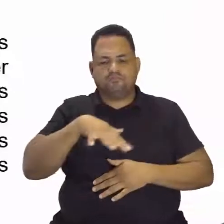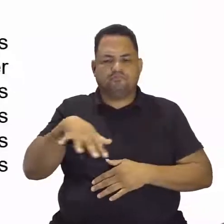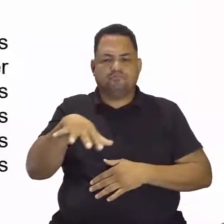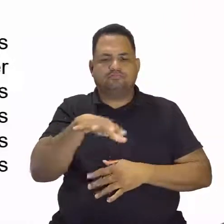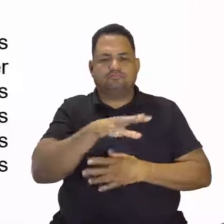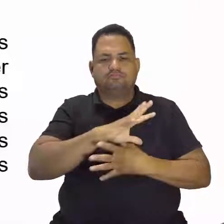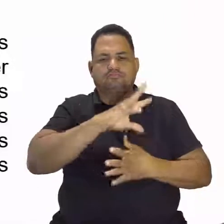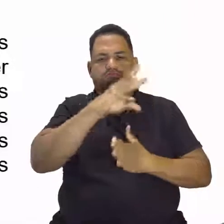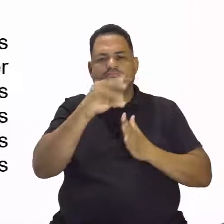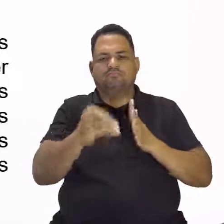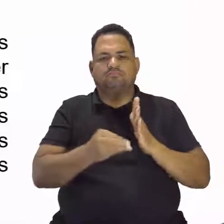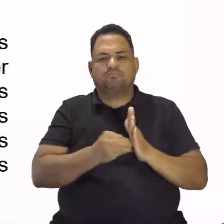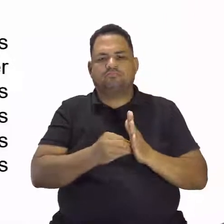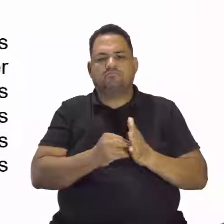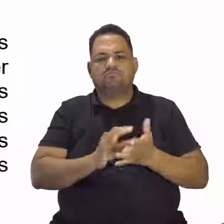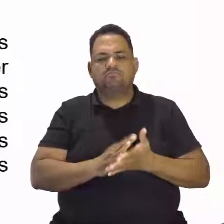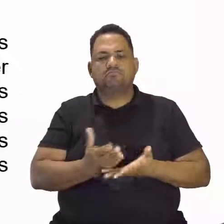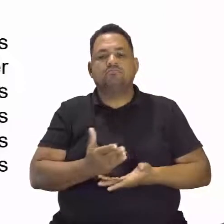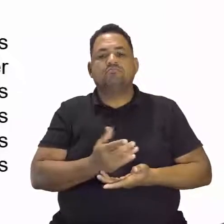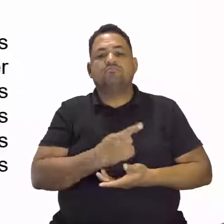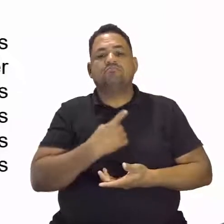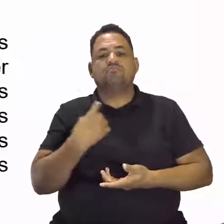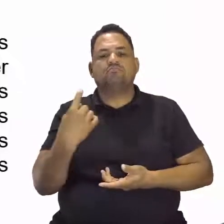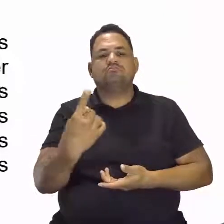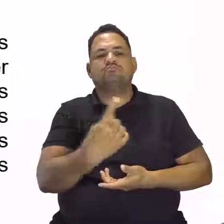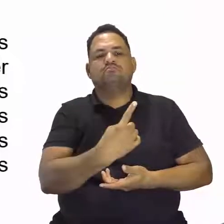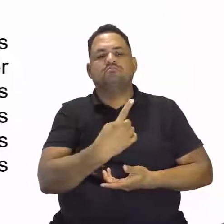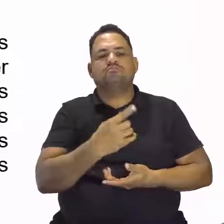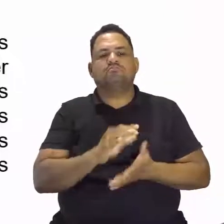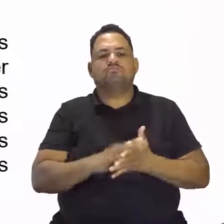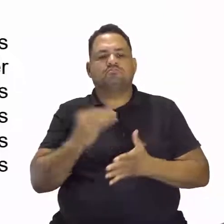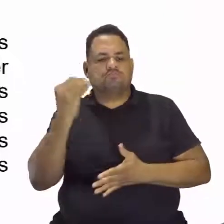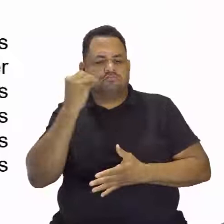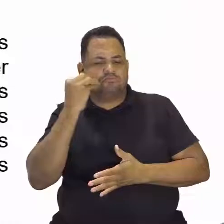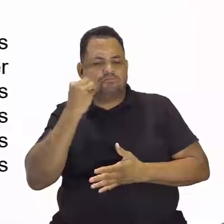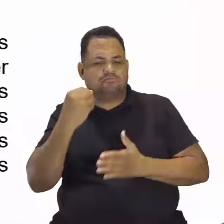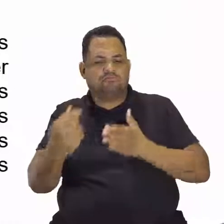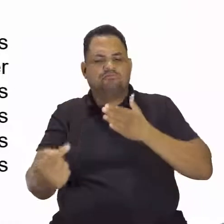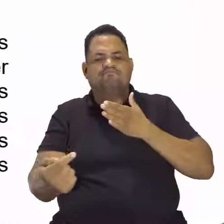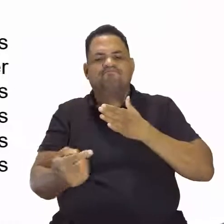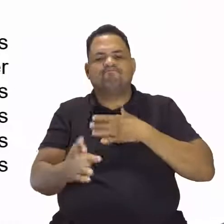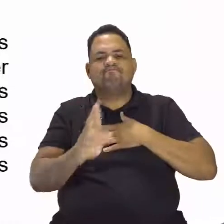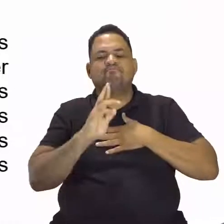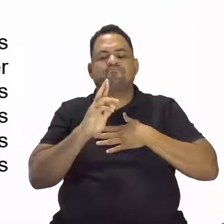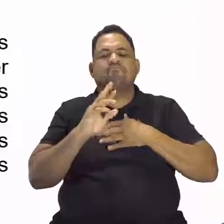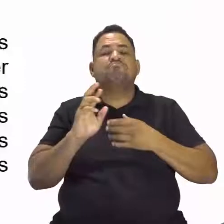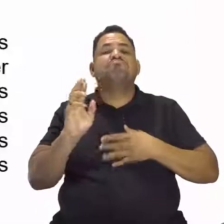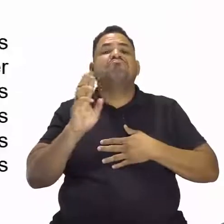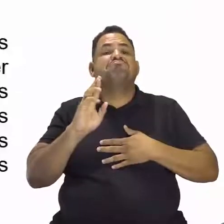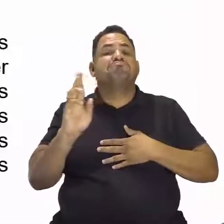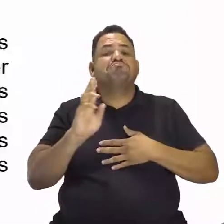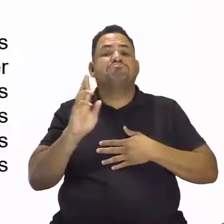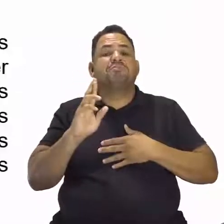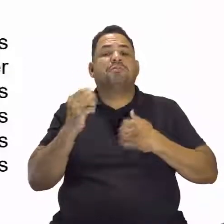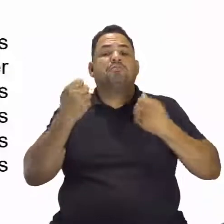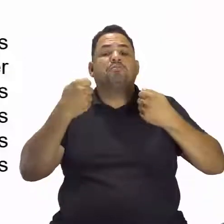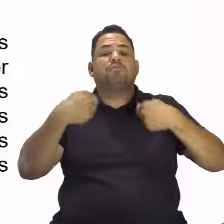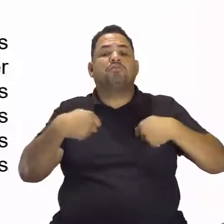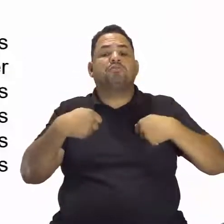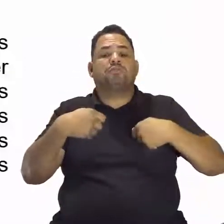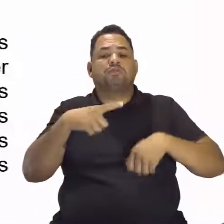Amazônia, ele está em torno de tentar responder essa pergunta, né? De quem é a floresta, afinal? De quem é a